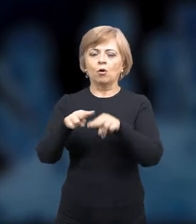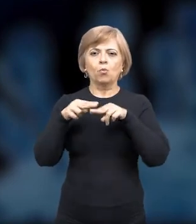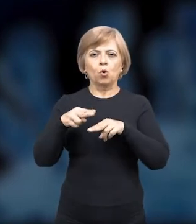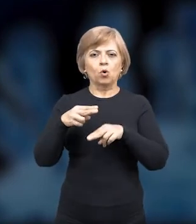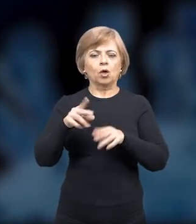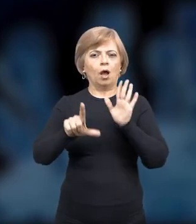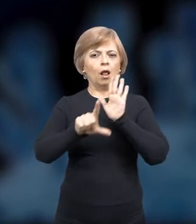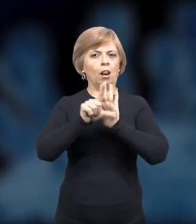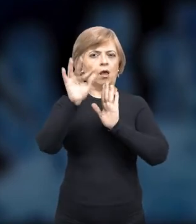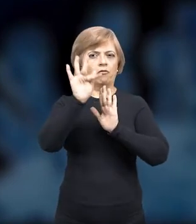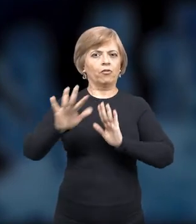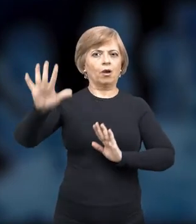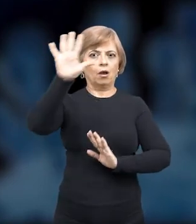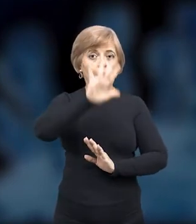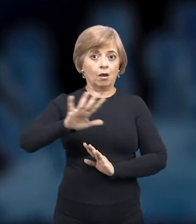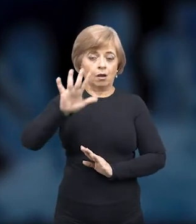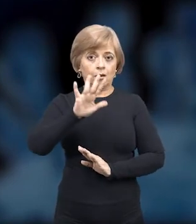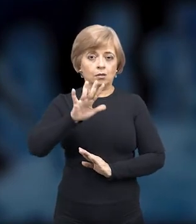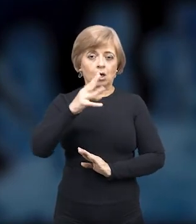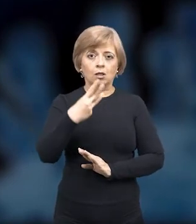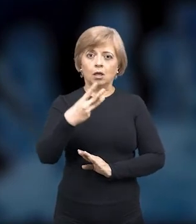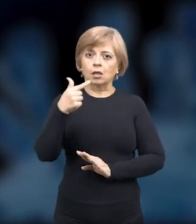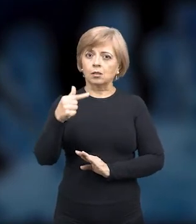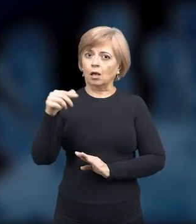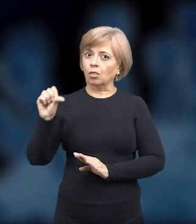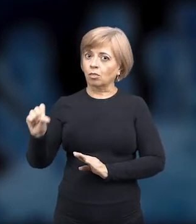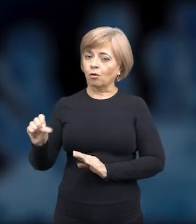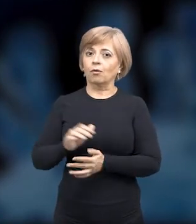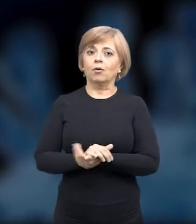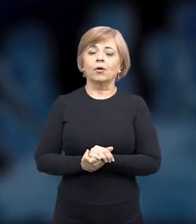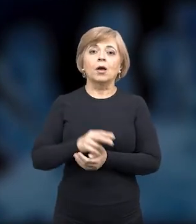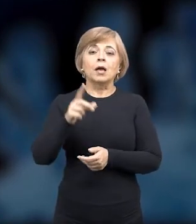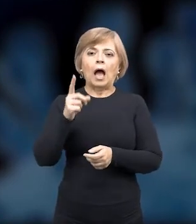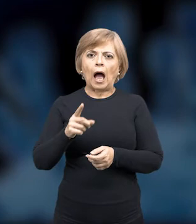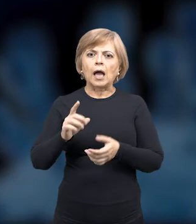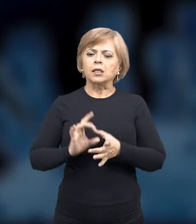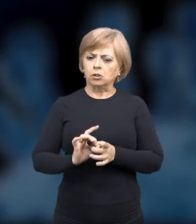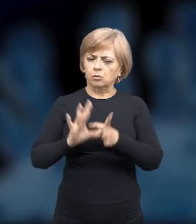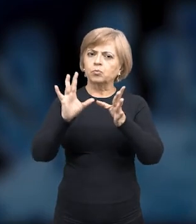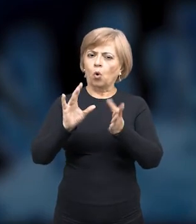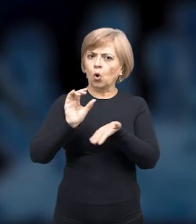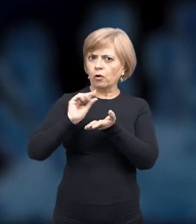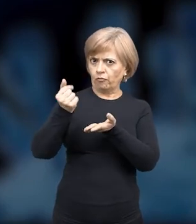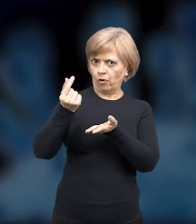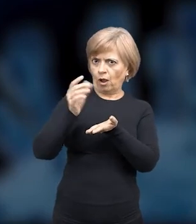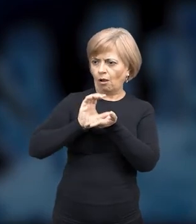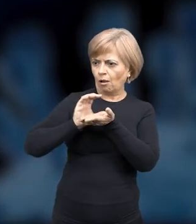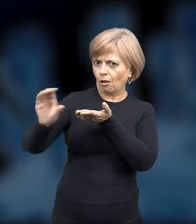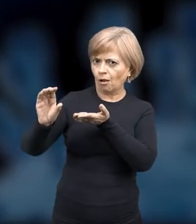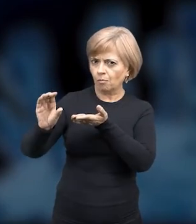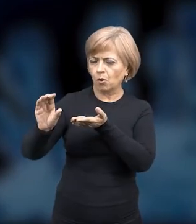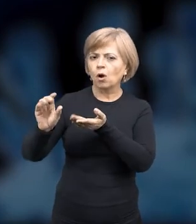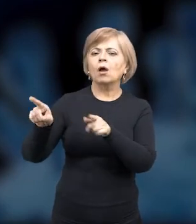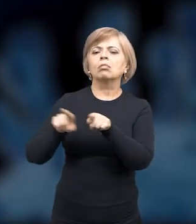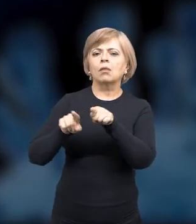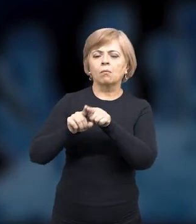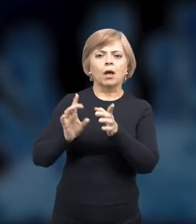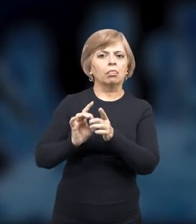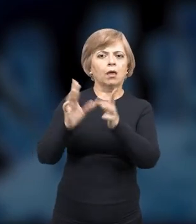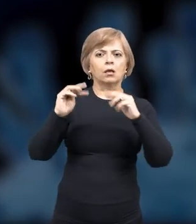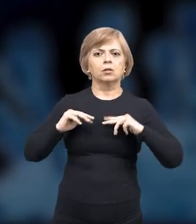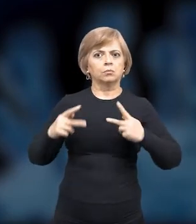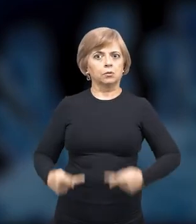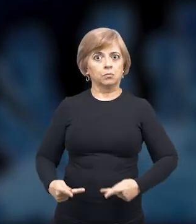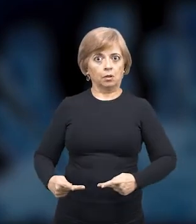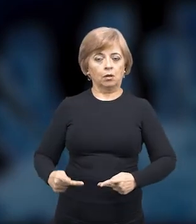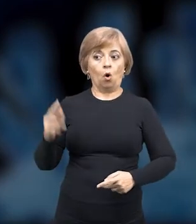de 2020, que ela dispõe sobre esse período de força-tarefa e ela autoriza que essas contratações administrativas emergenciais no